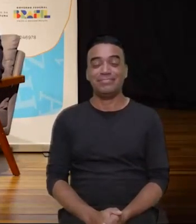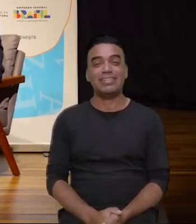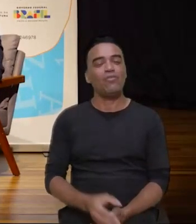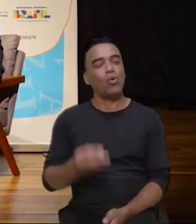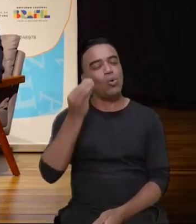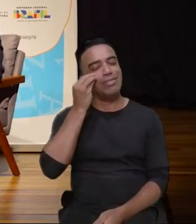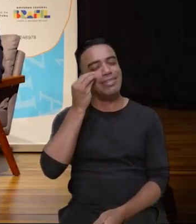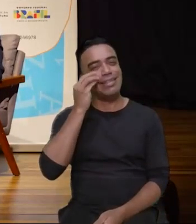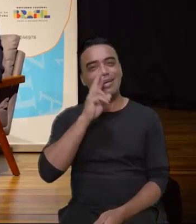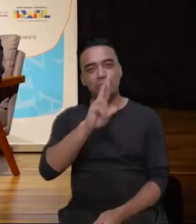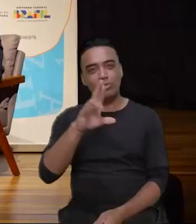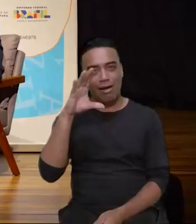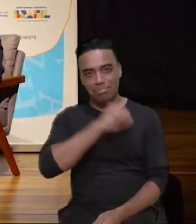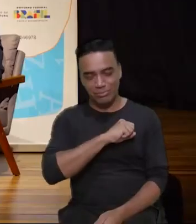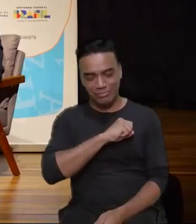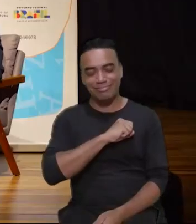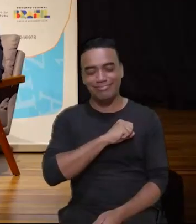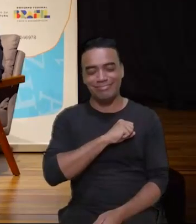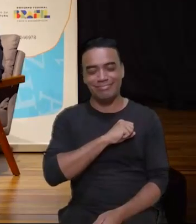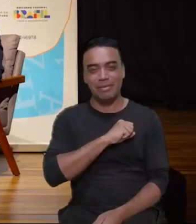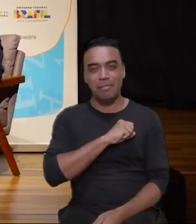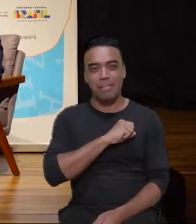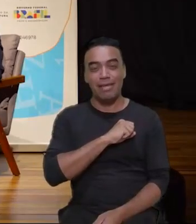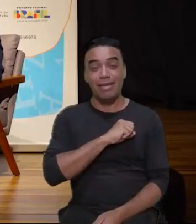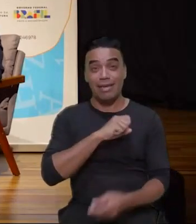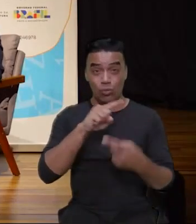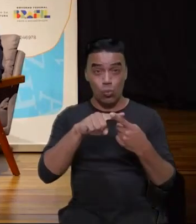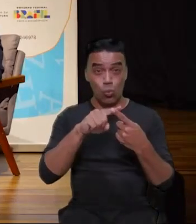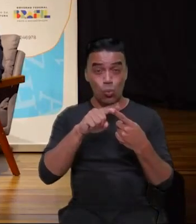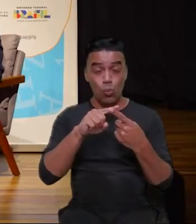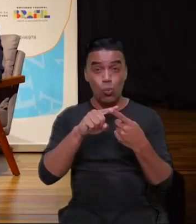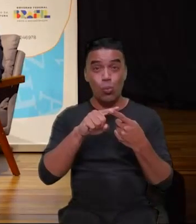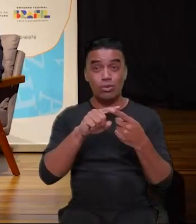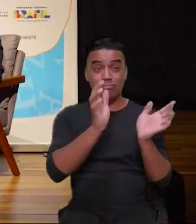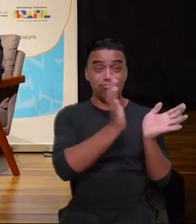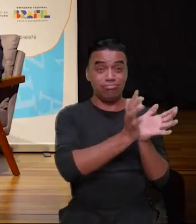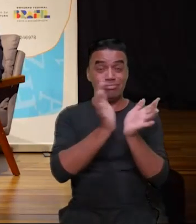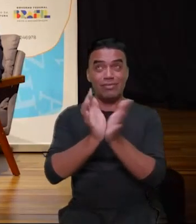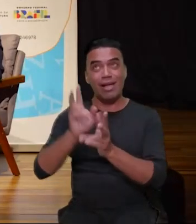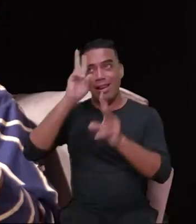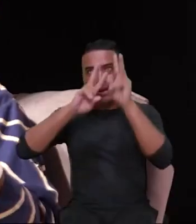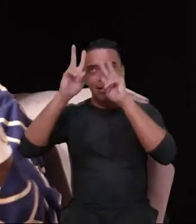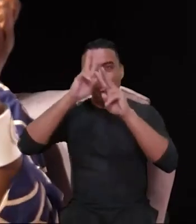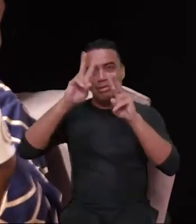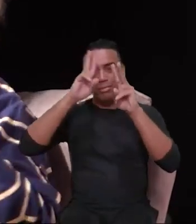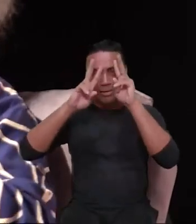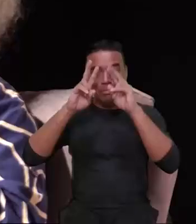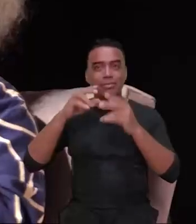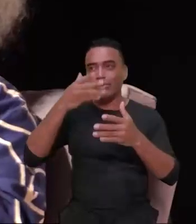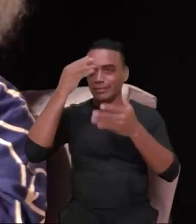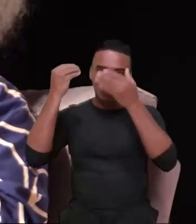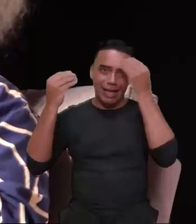Eu vou tentar responder rapidamente porque, se fizer bloco, você vai ter que ficar me lembrando toda hora, porque eu